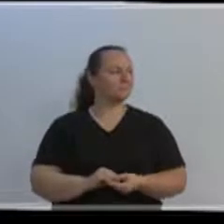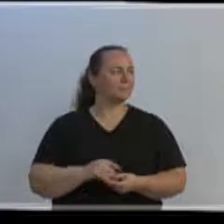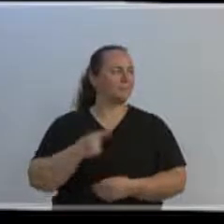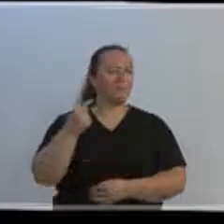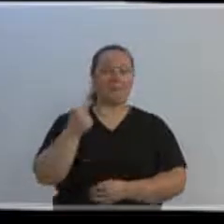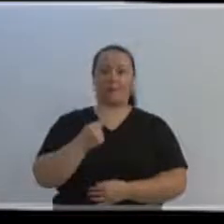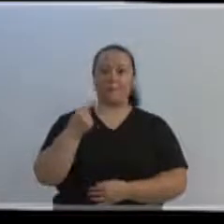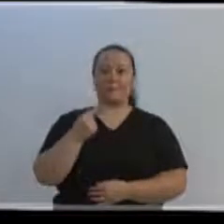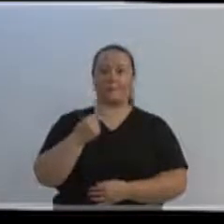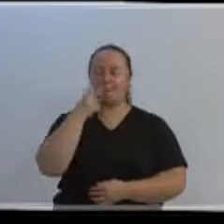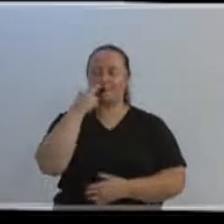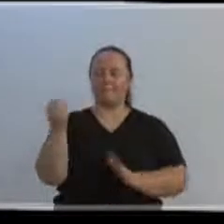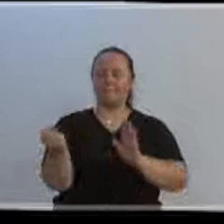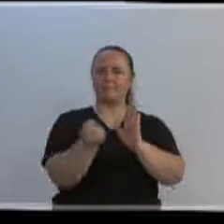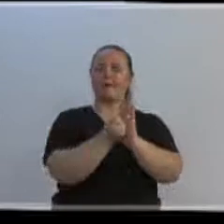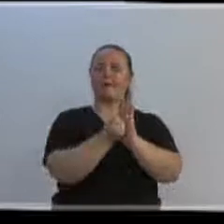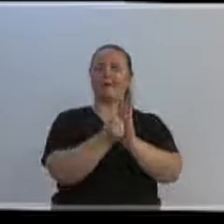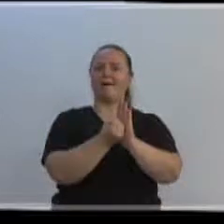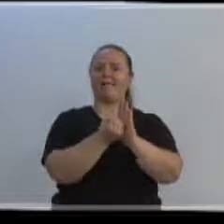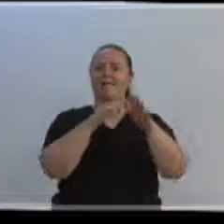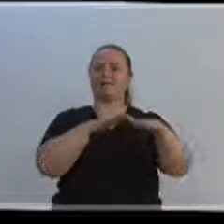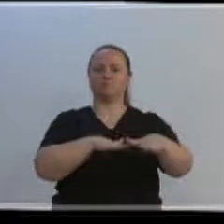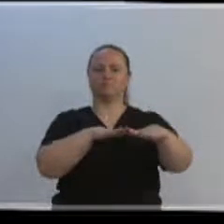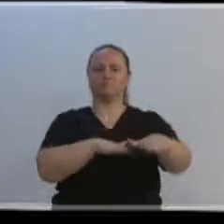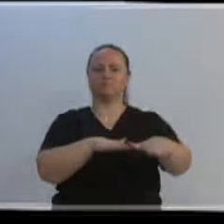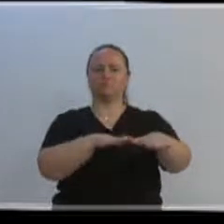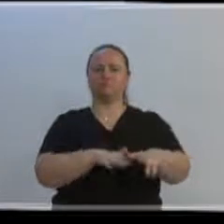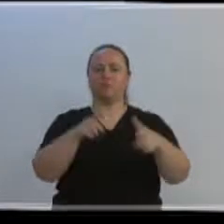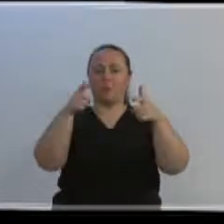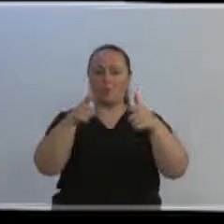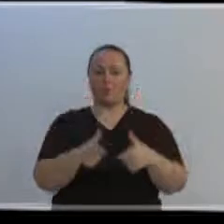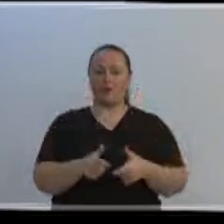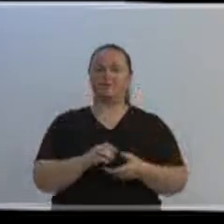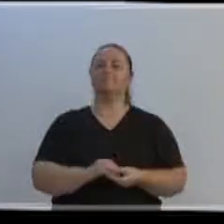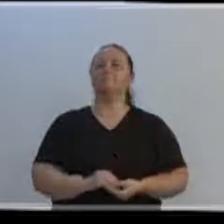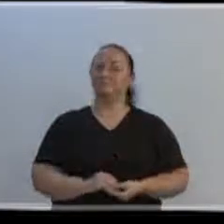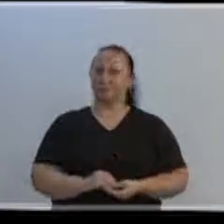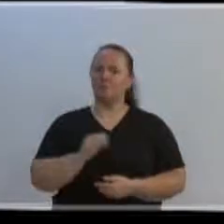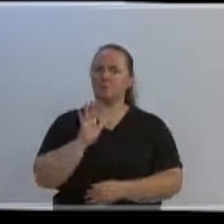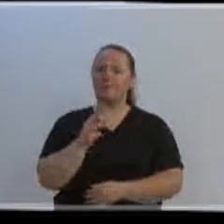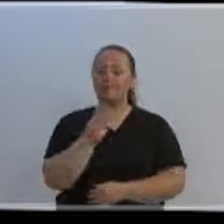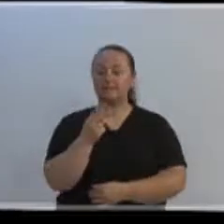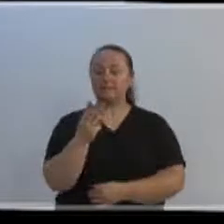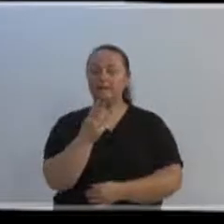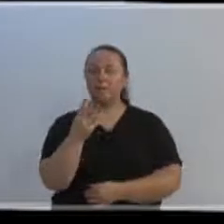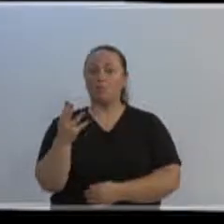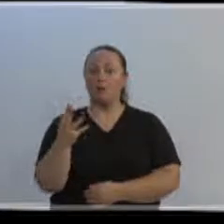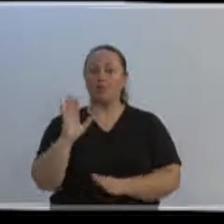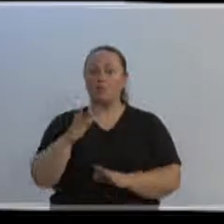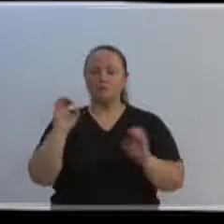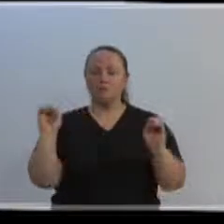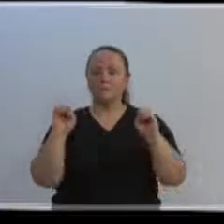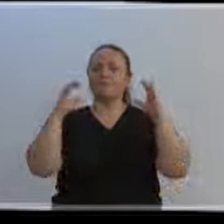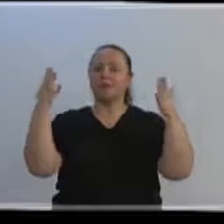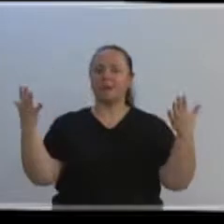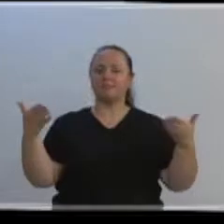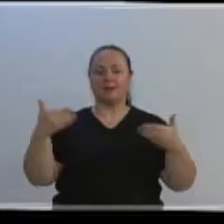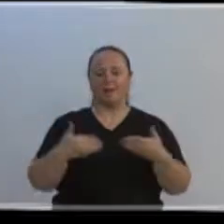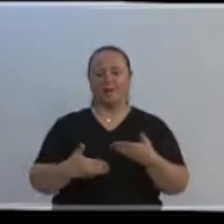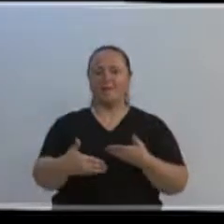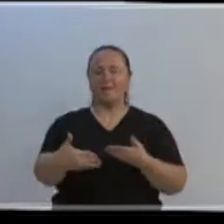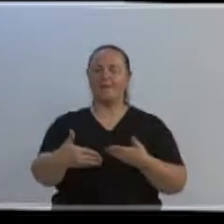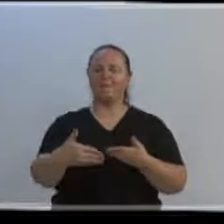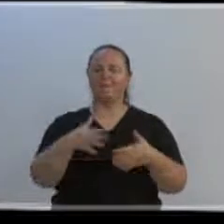histórico desfile da oktoberfest foi de 34 edições aqui no centro da cidade e nós estivemos lá